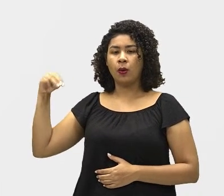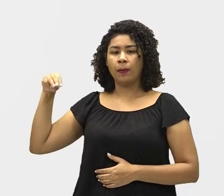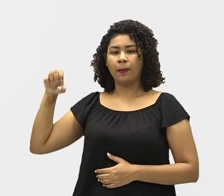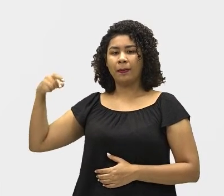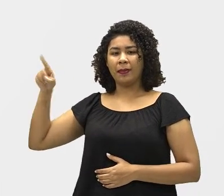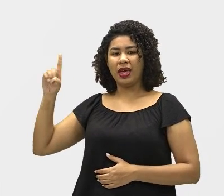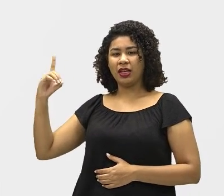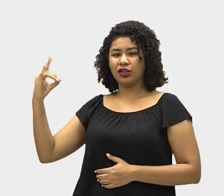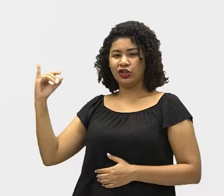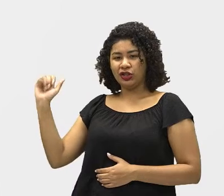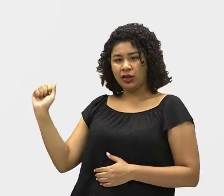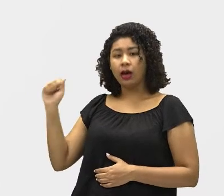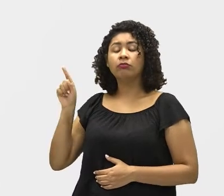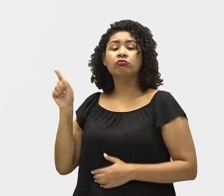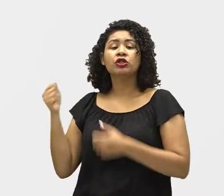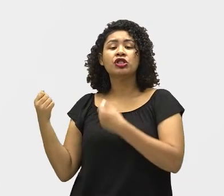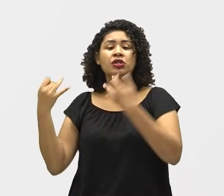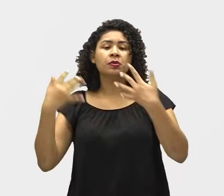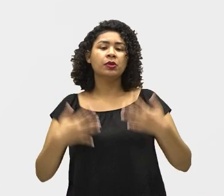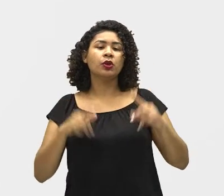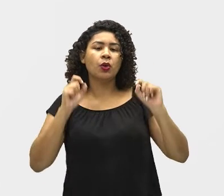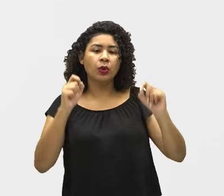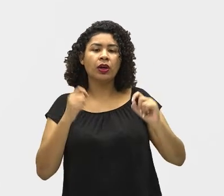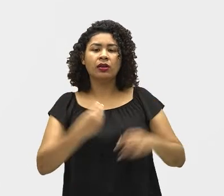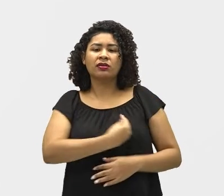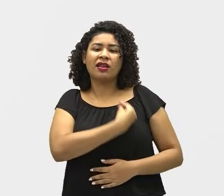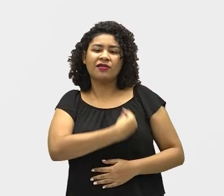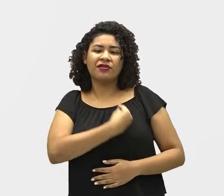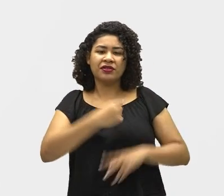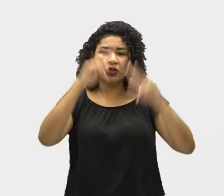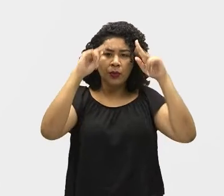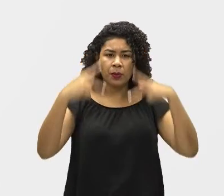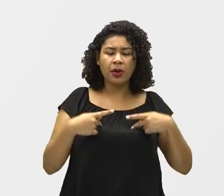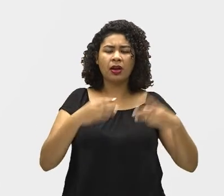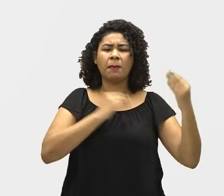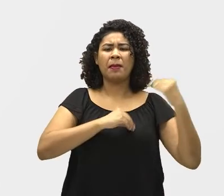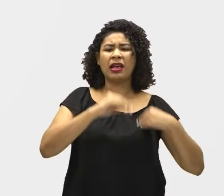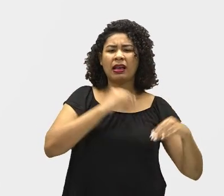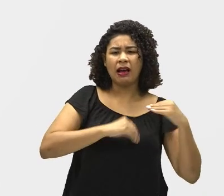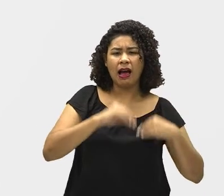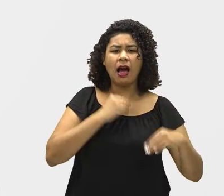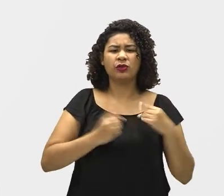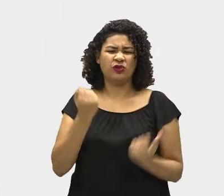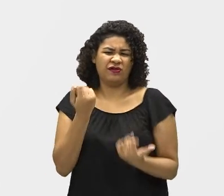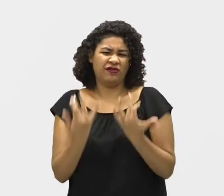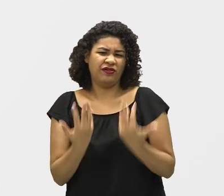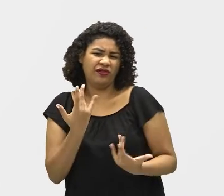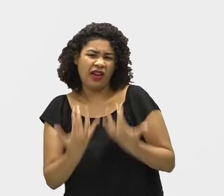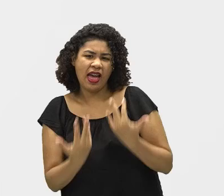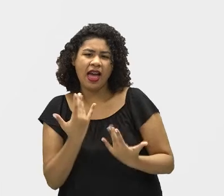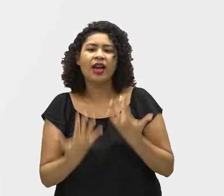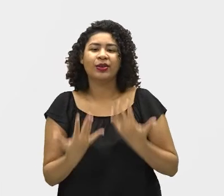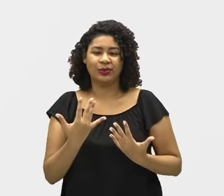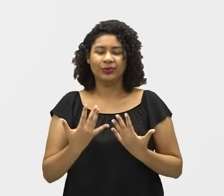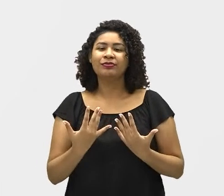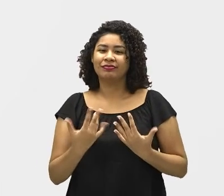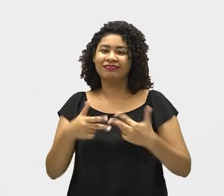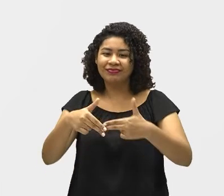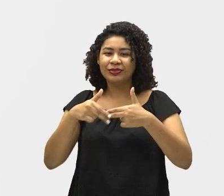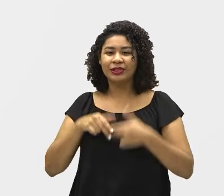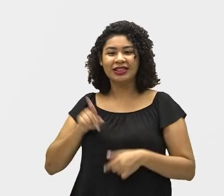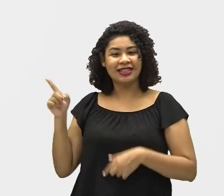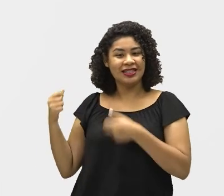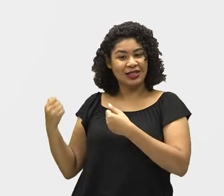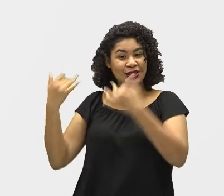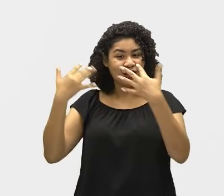questão do pecado, o inferno, o purgatório e o paraíso. Ele retrata essa questão de redenção de um dos